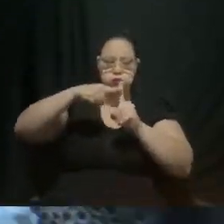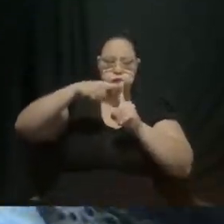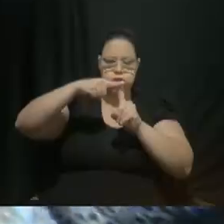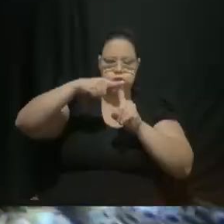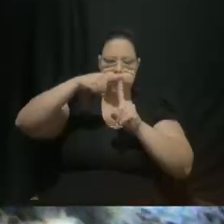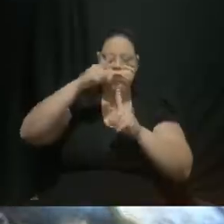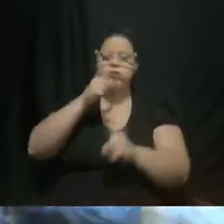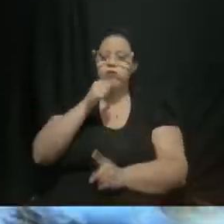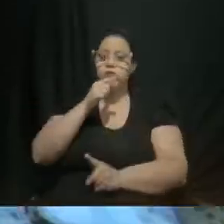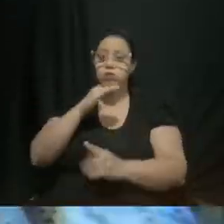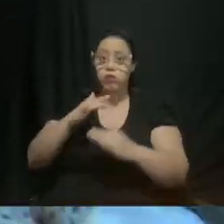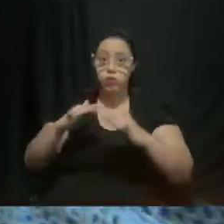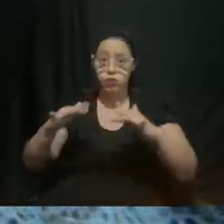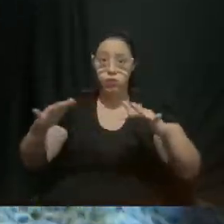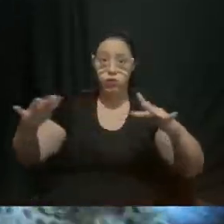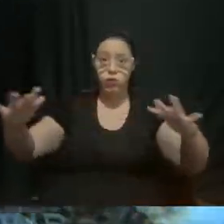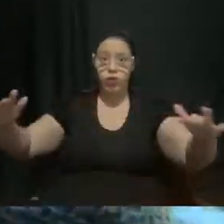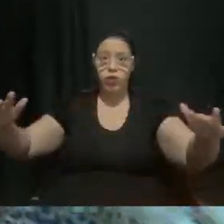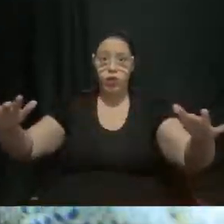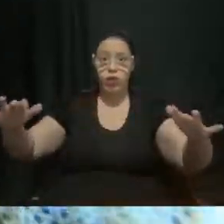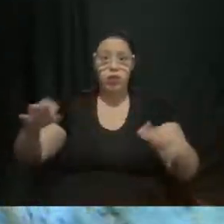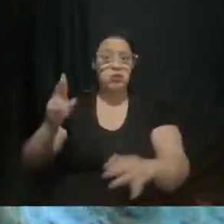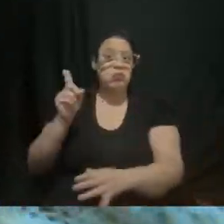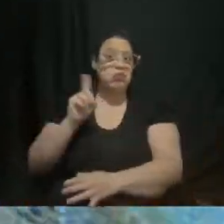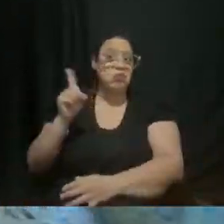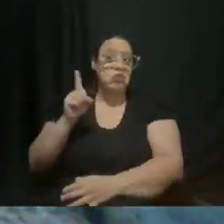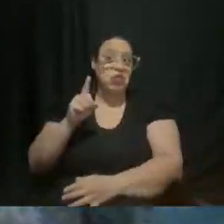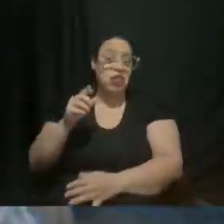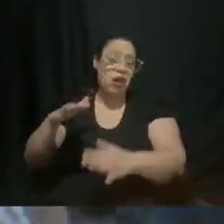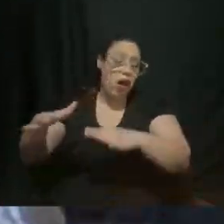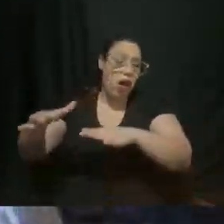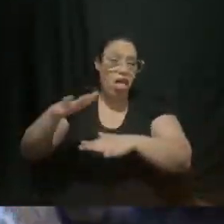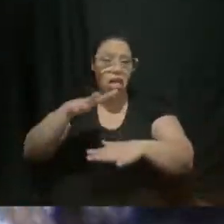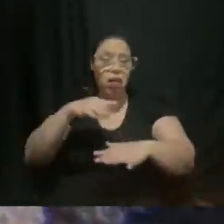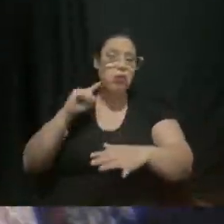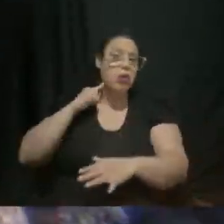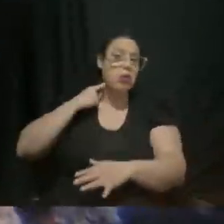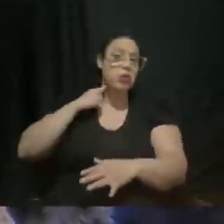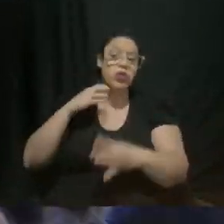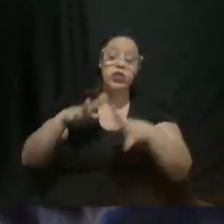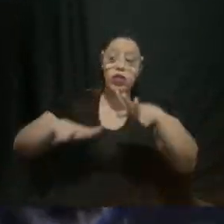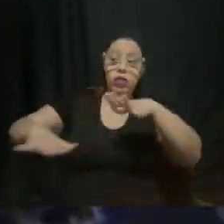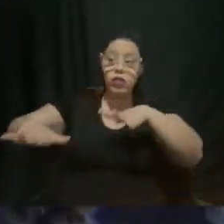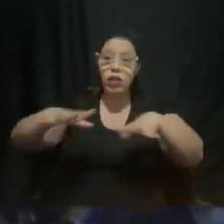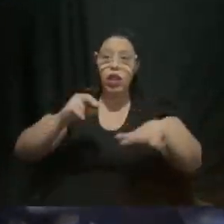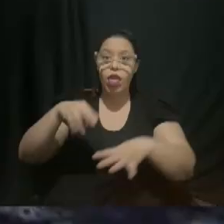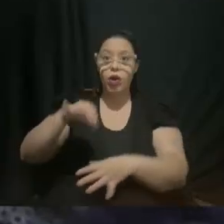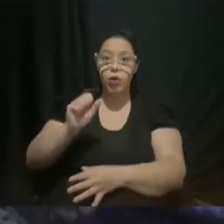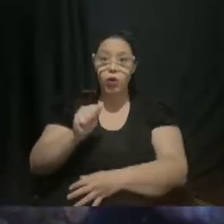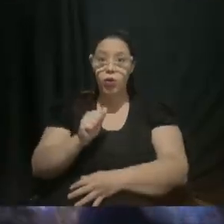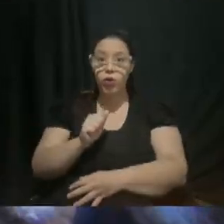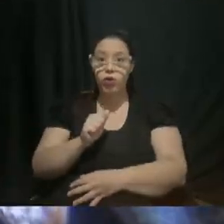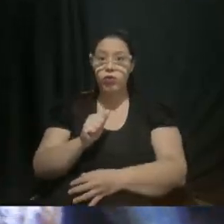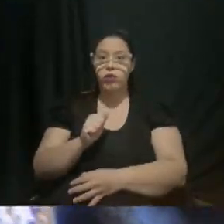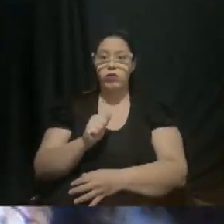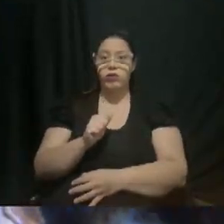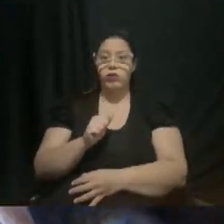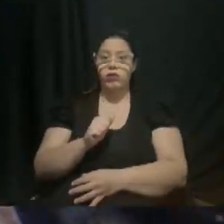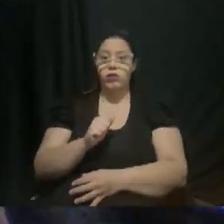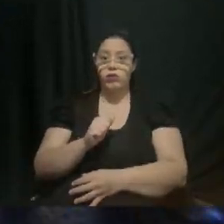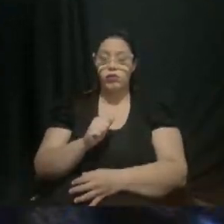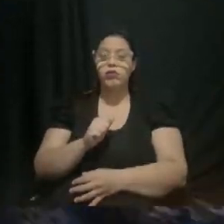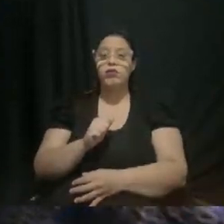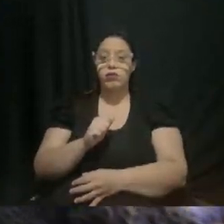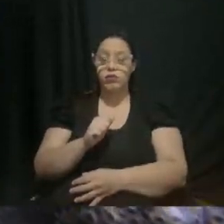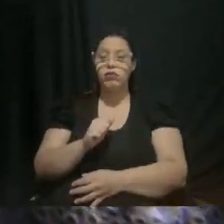que não há registro de poluição no local. Segundo a NOAA, a Administração Nacional Oceânica e Atmosférica dos